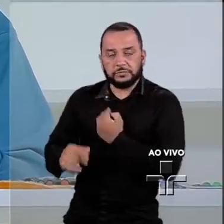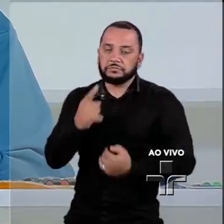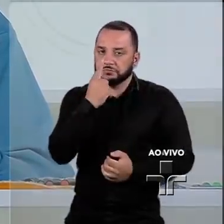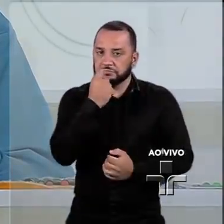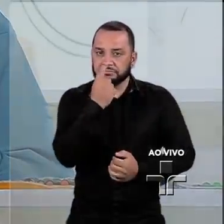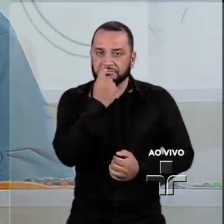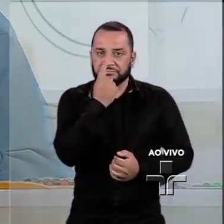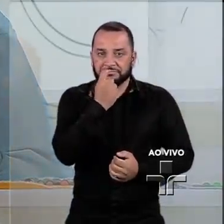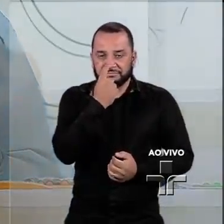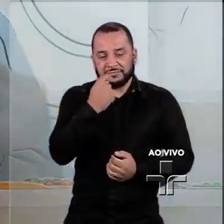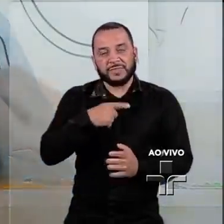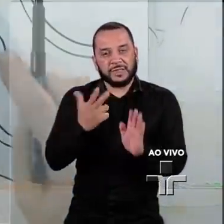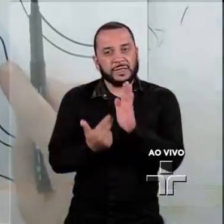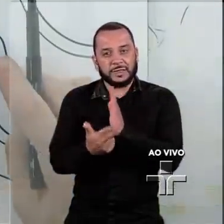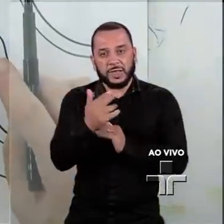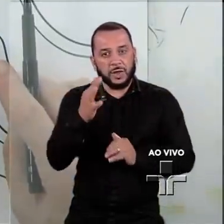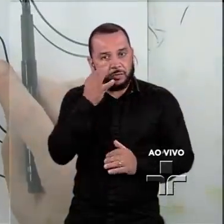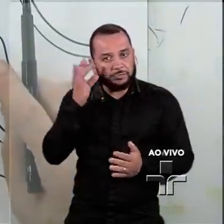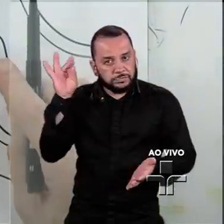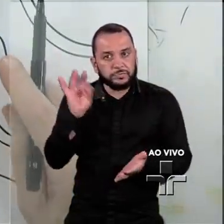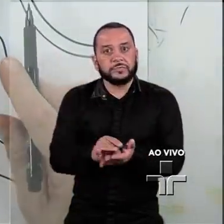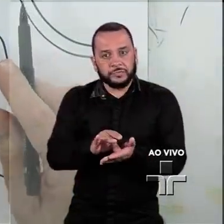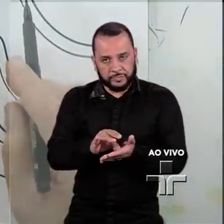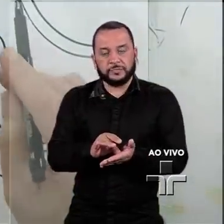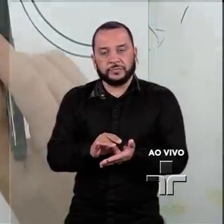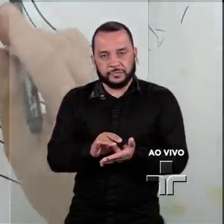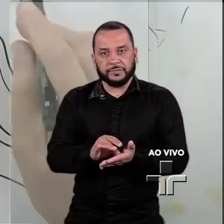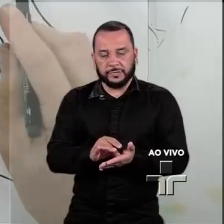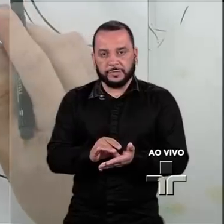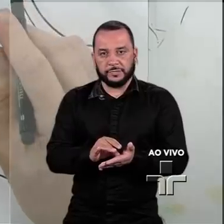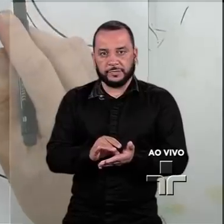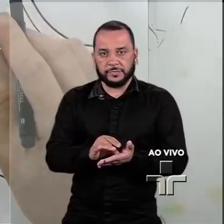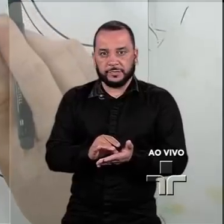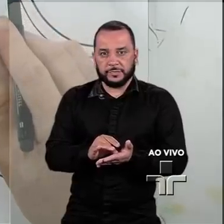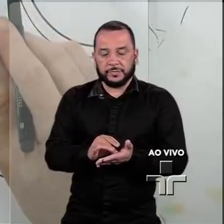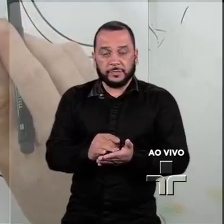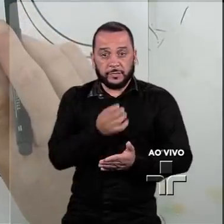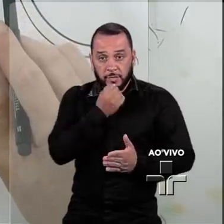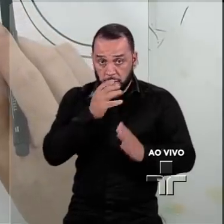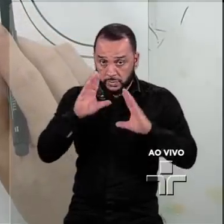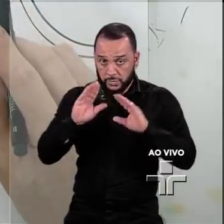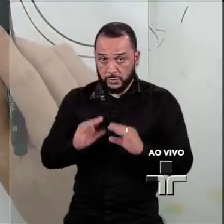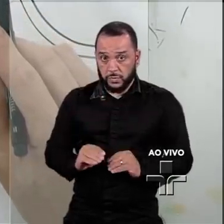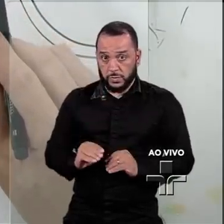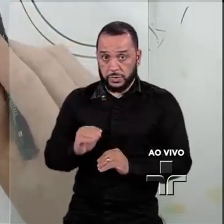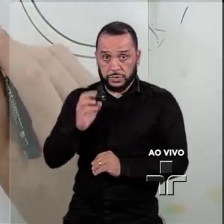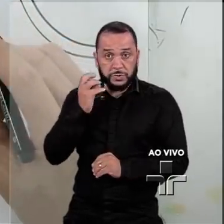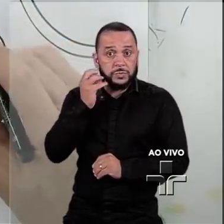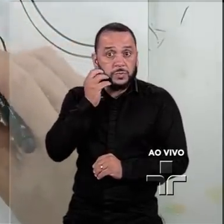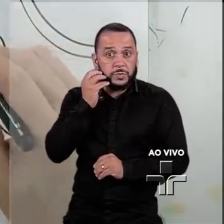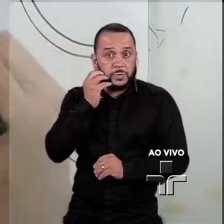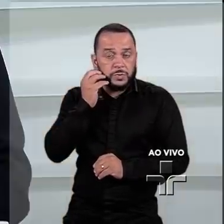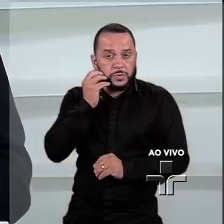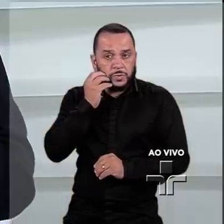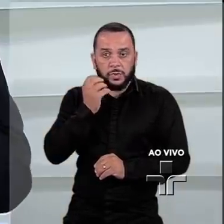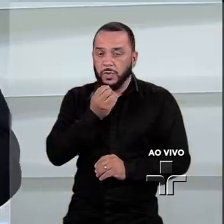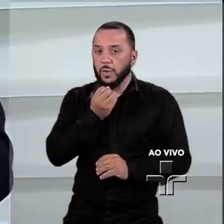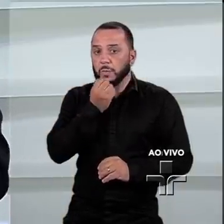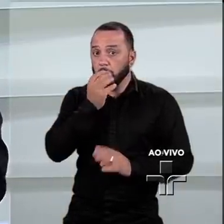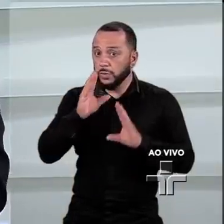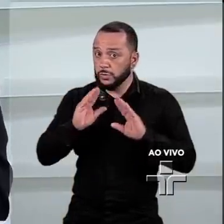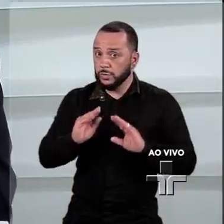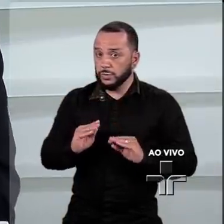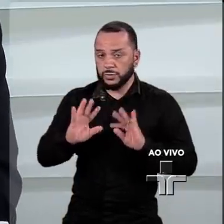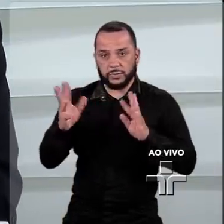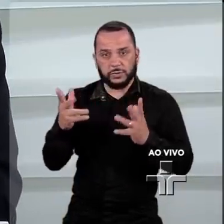Paulo Caruso, com desenhos feitos em tempo real. Boa noite, Bruno. Boa noite a todos. Bruno, você